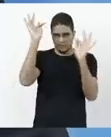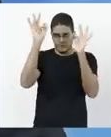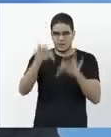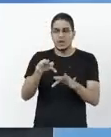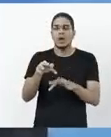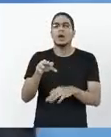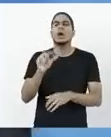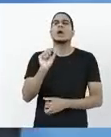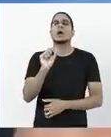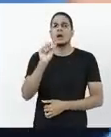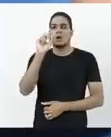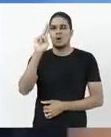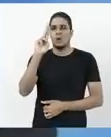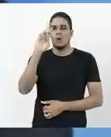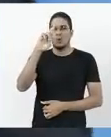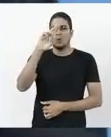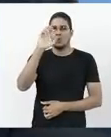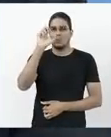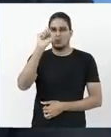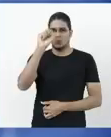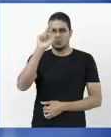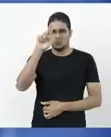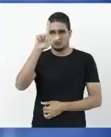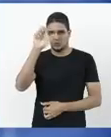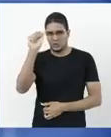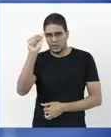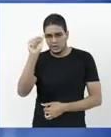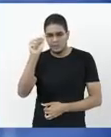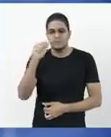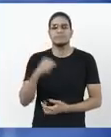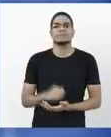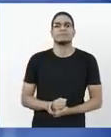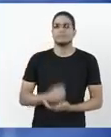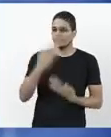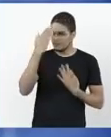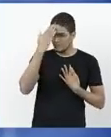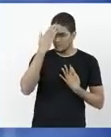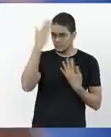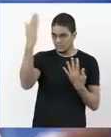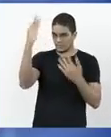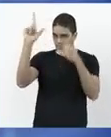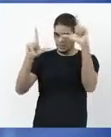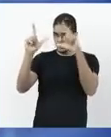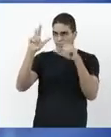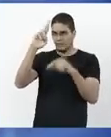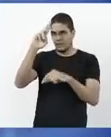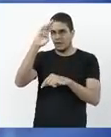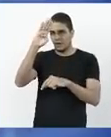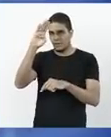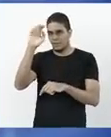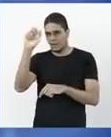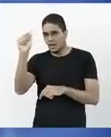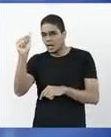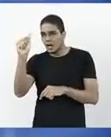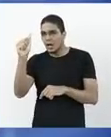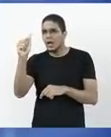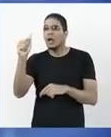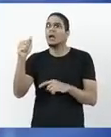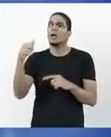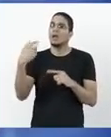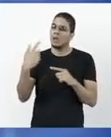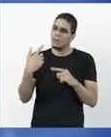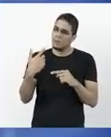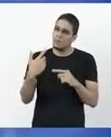Úrsula Vidal, da Rede, com a palavra. Gratidão à RBA por essa oportunidade em igualdade de condições, na medida que o programa